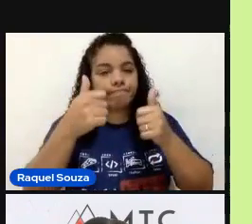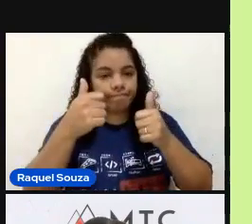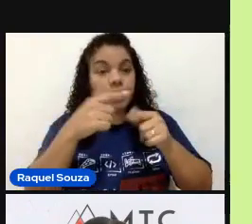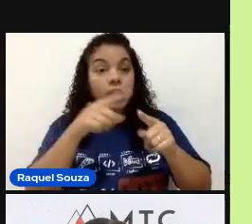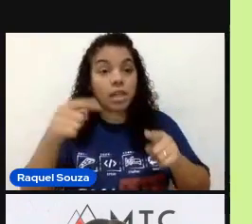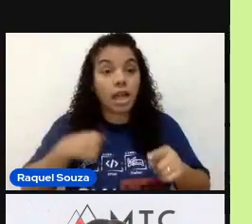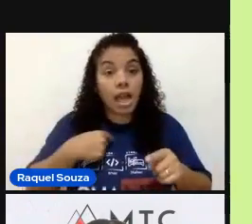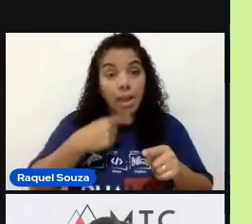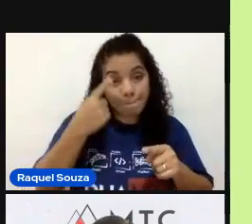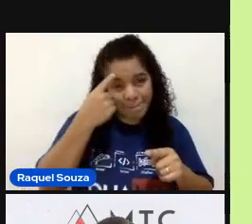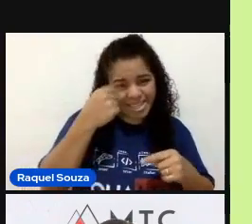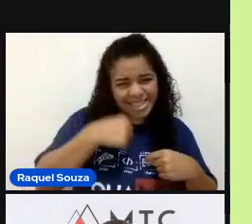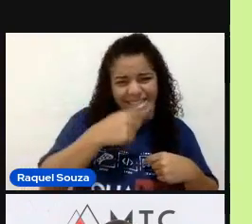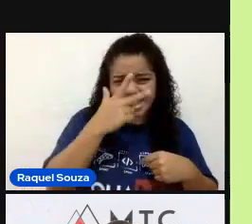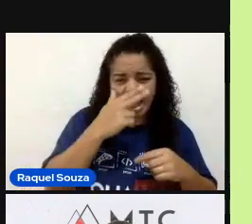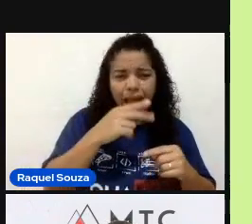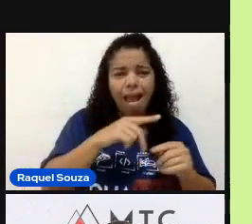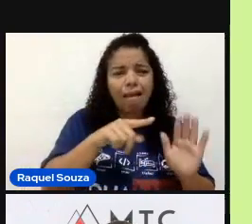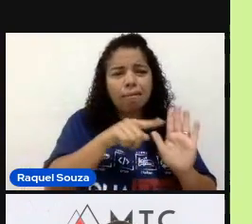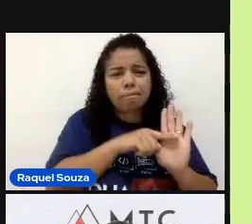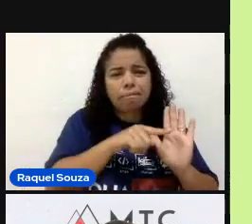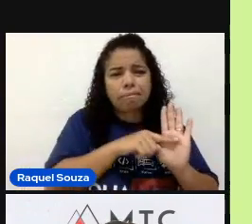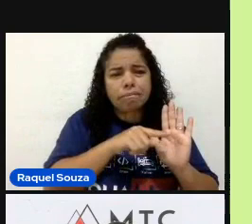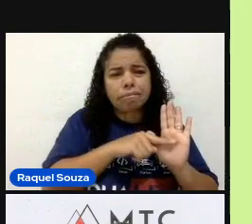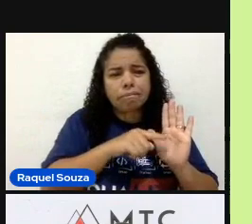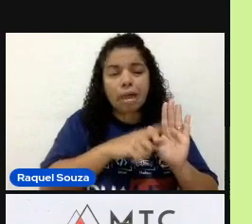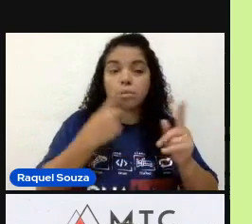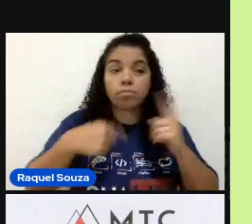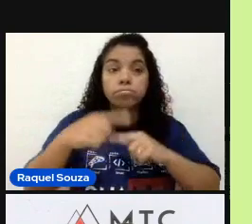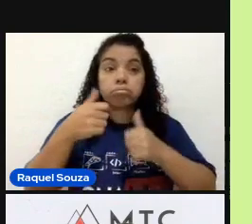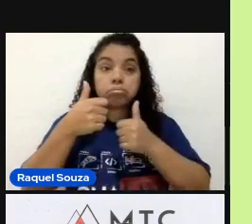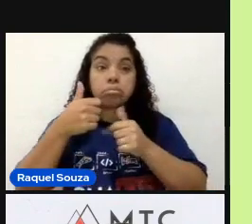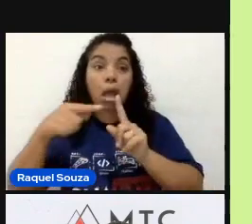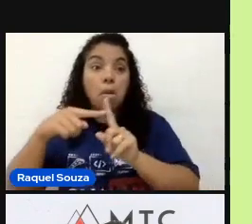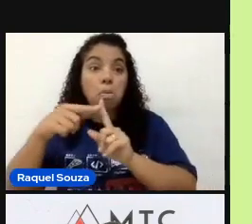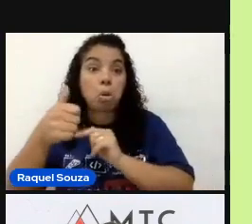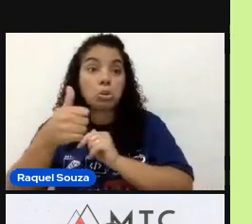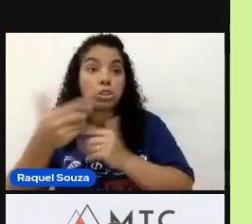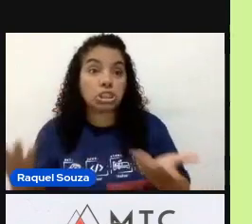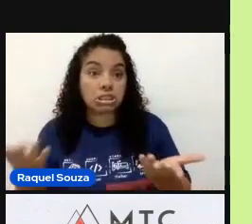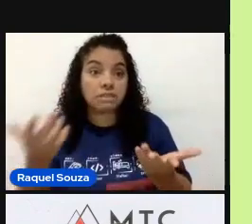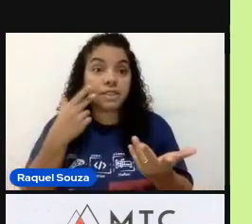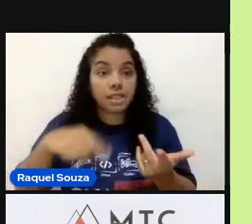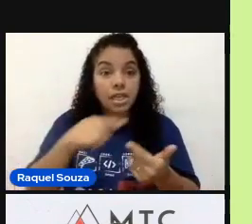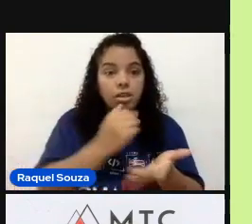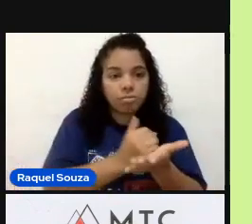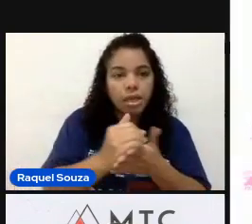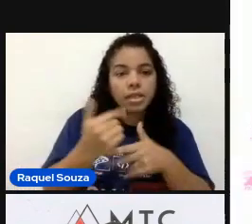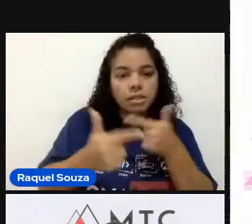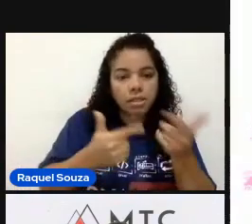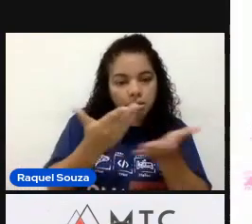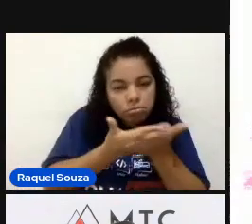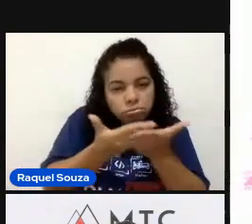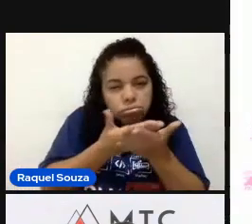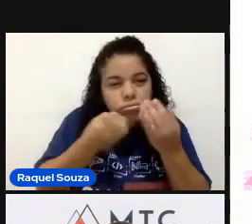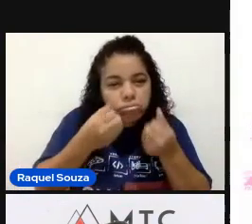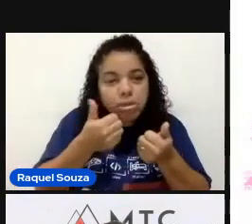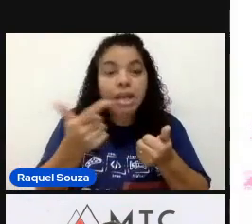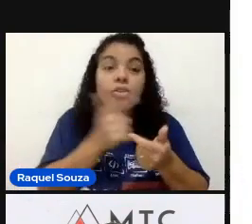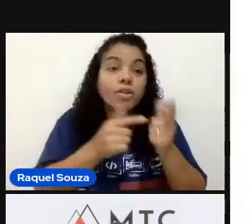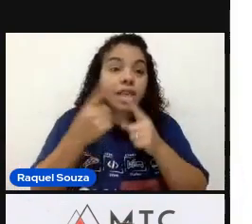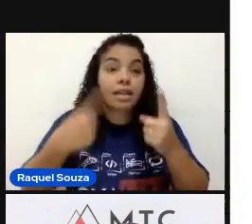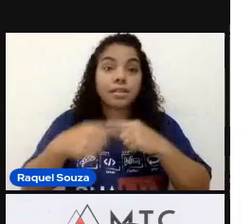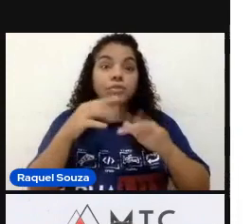como negativo nestes benefícios. Então, quando você consegue ter um tratamento bacana, você consegue transformar tudo isso aqui,